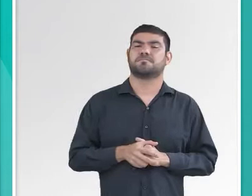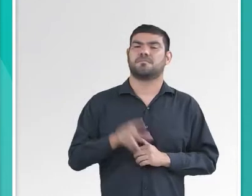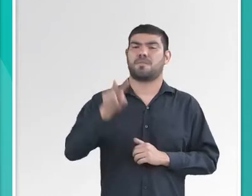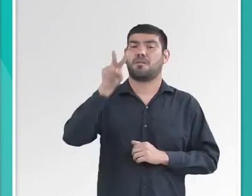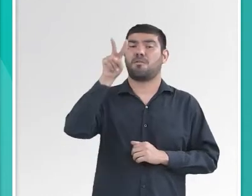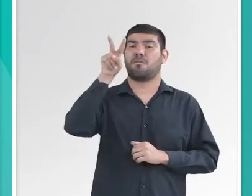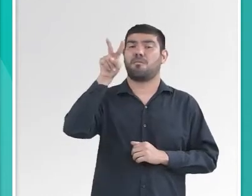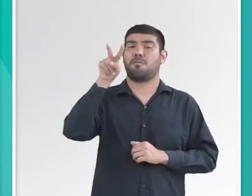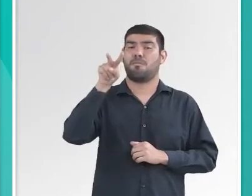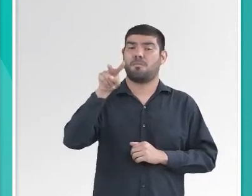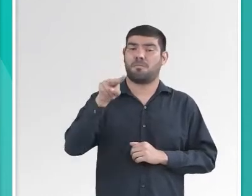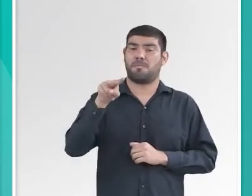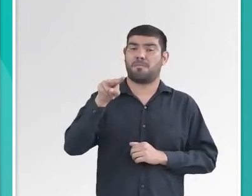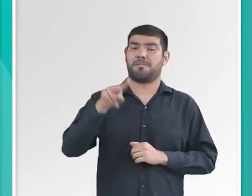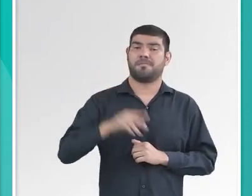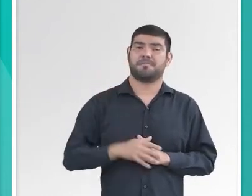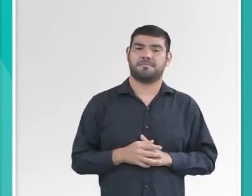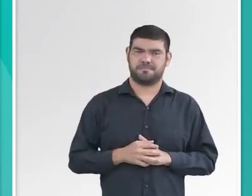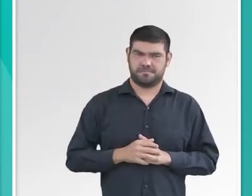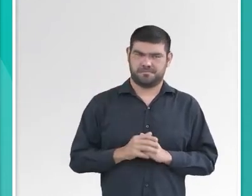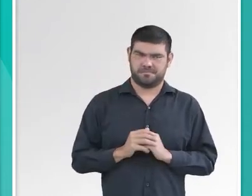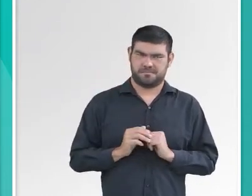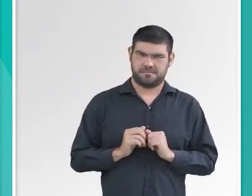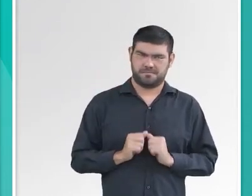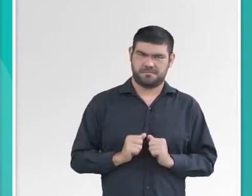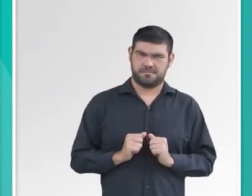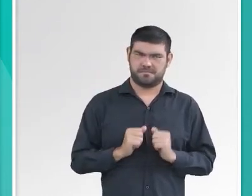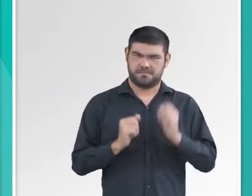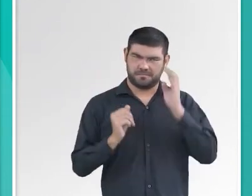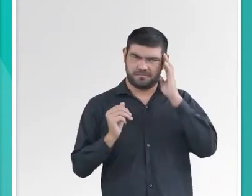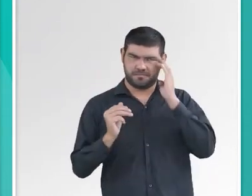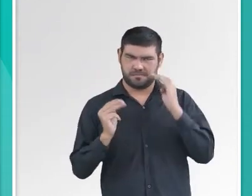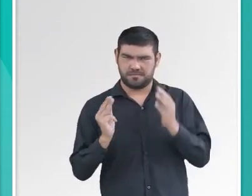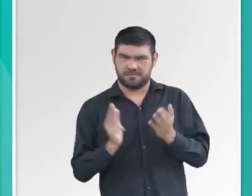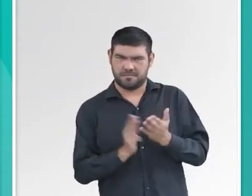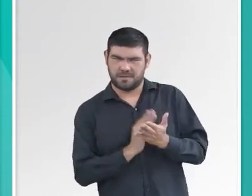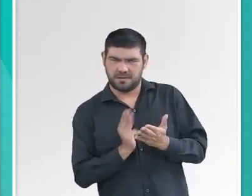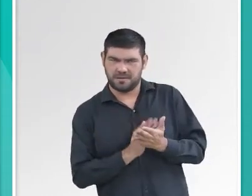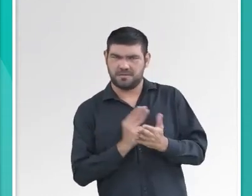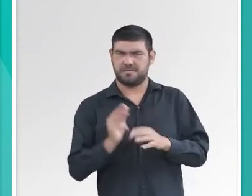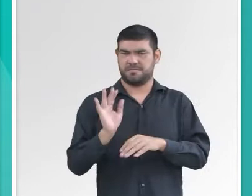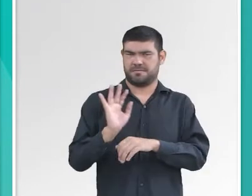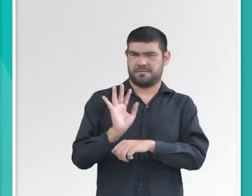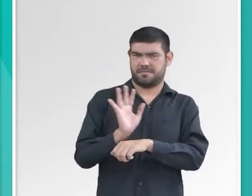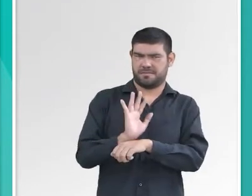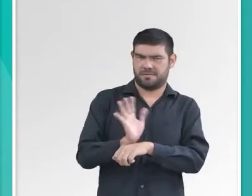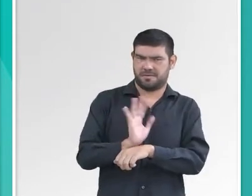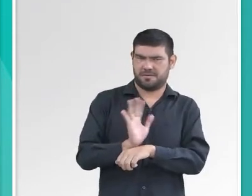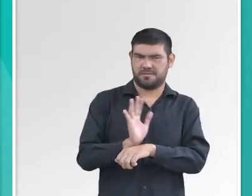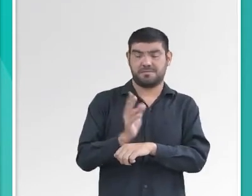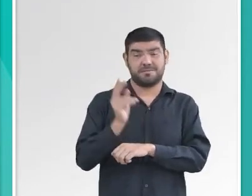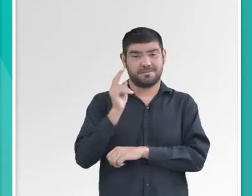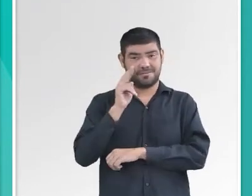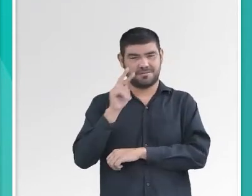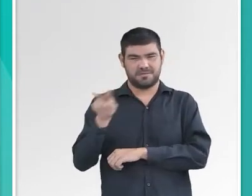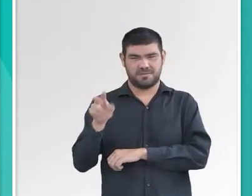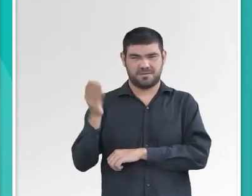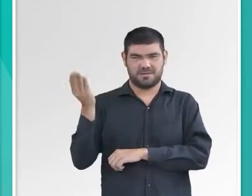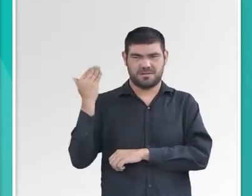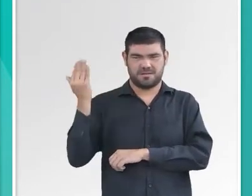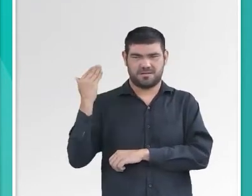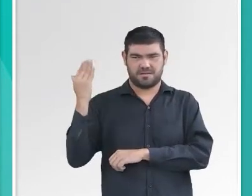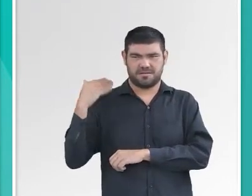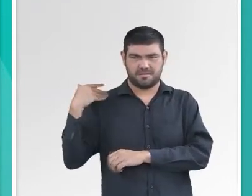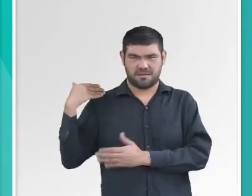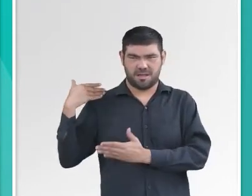objeto da resenha, pessoal, ele pode ser um livro, ele pode ser um filme, como nós vimos aí durante as nossas